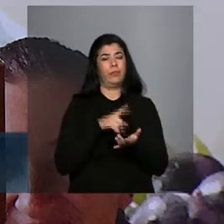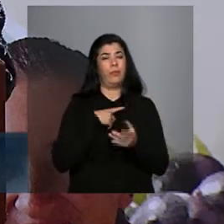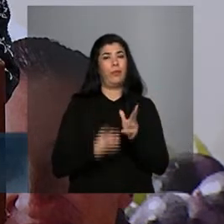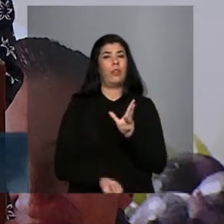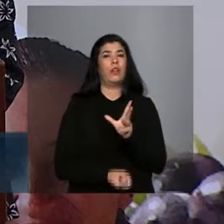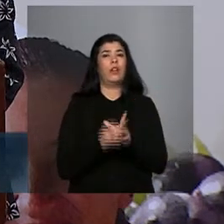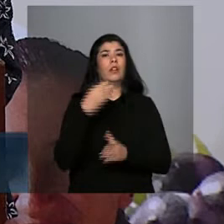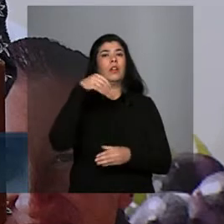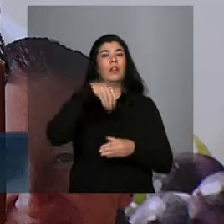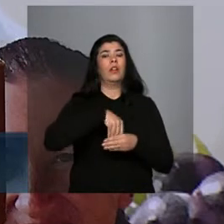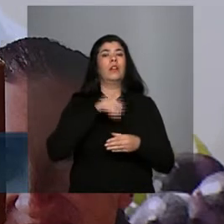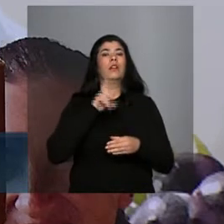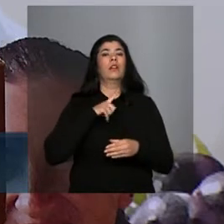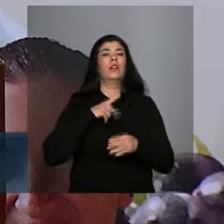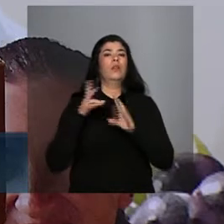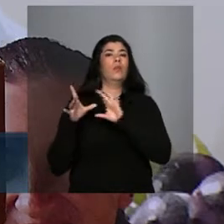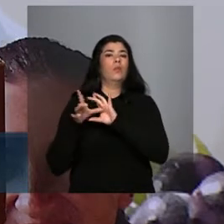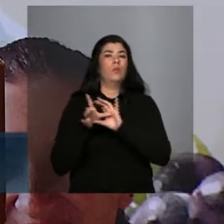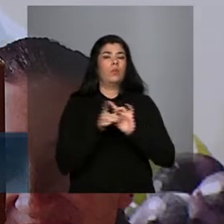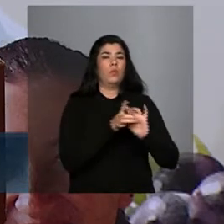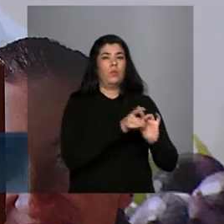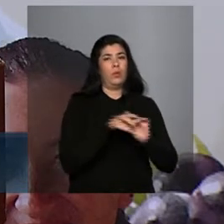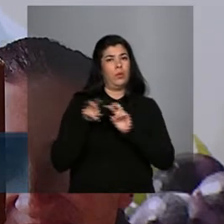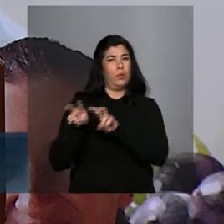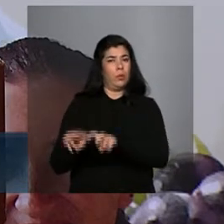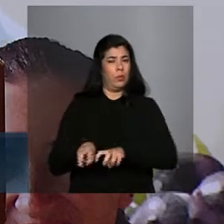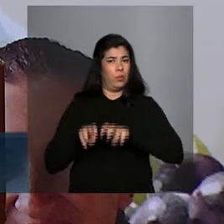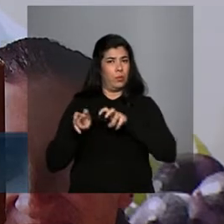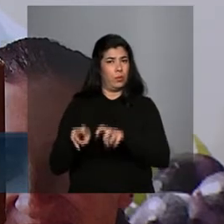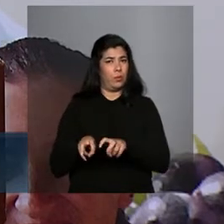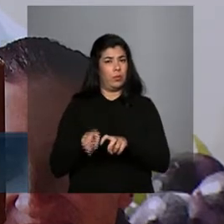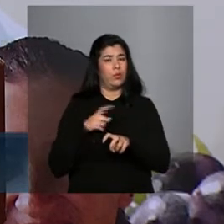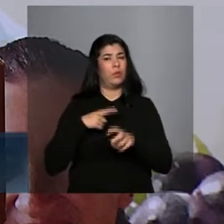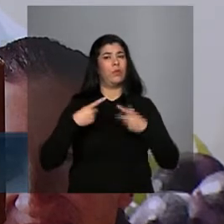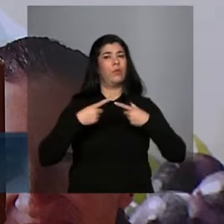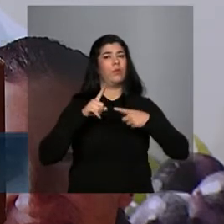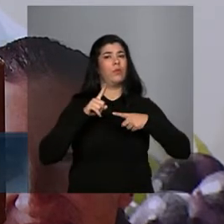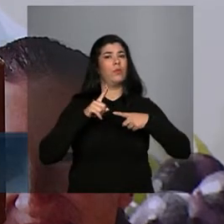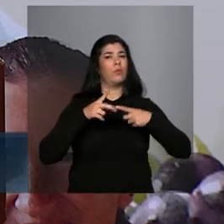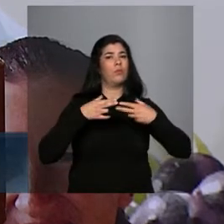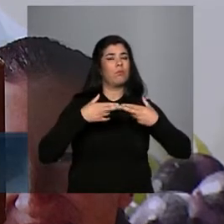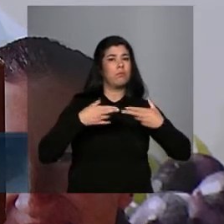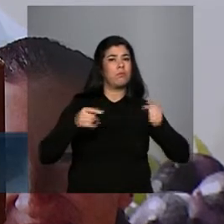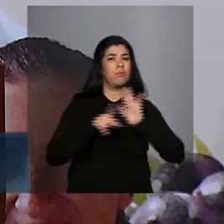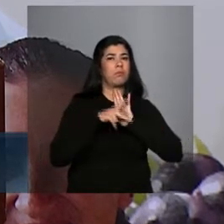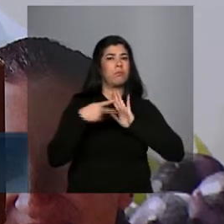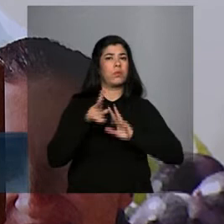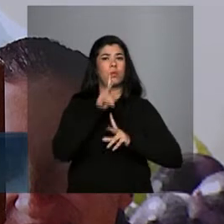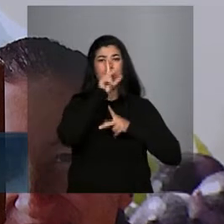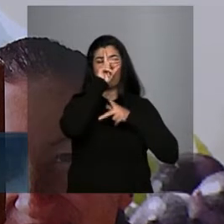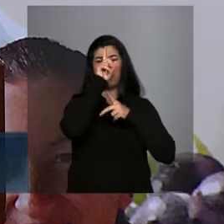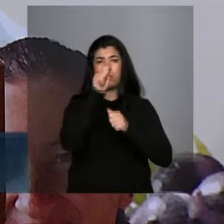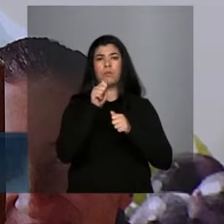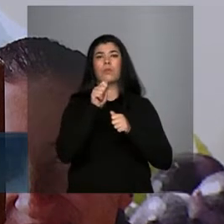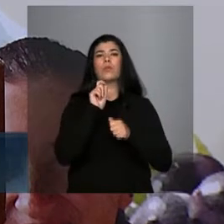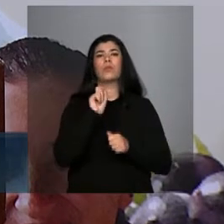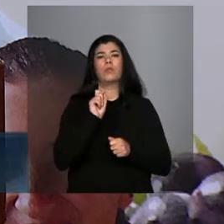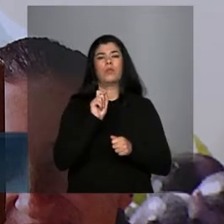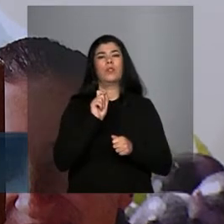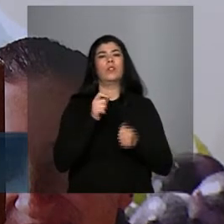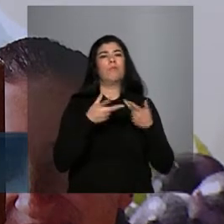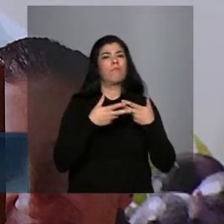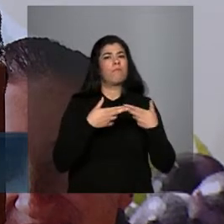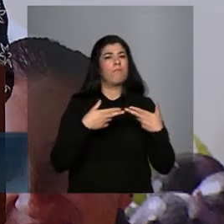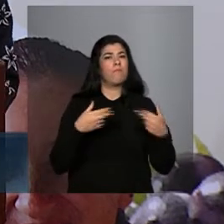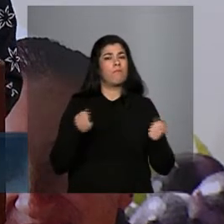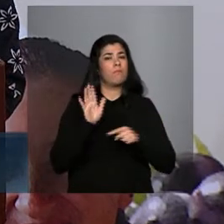dentro da nossa agricultura, um fator de fortalecimento, um fator de